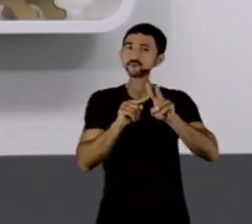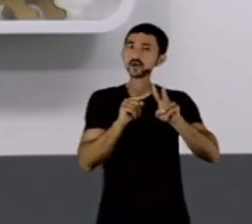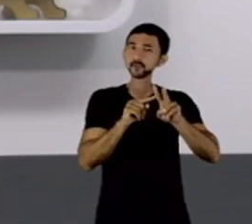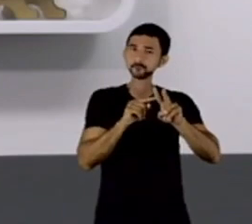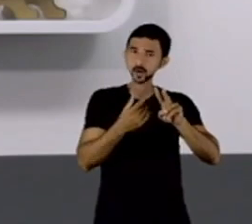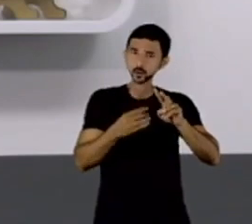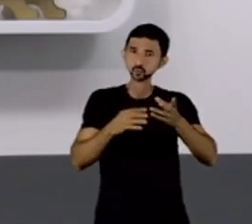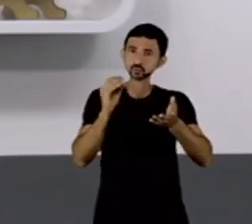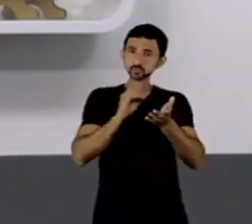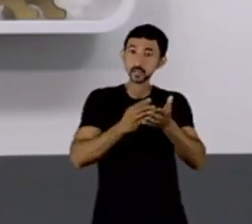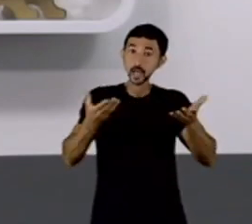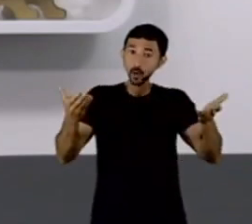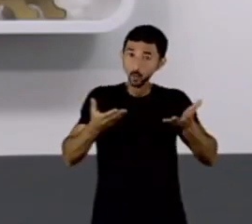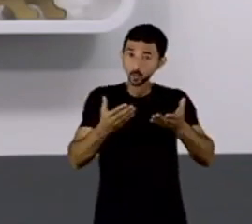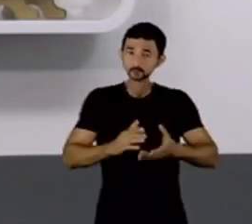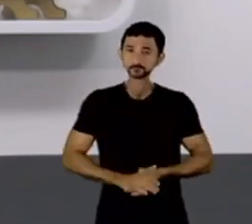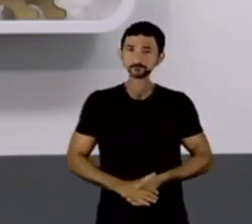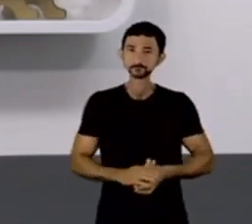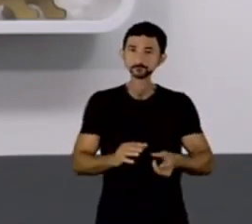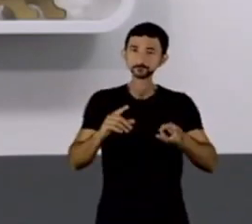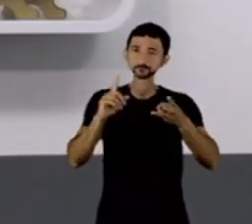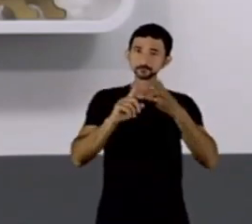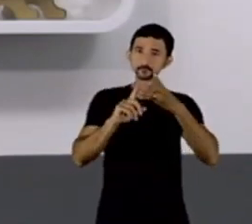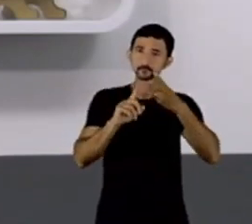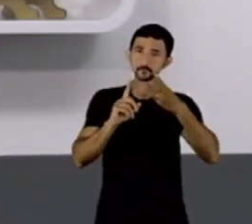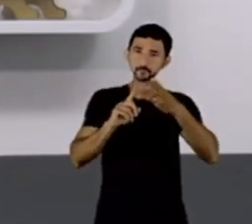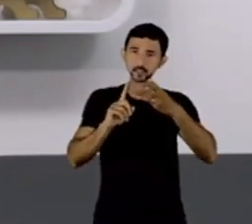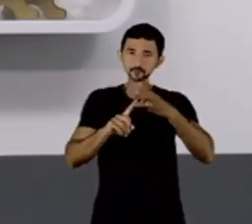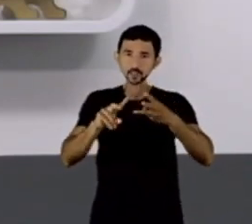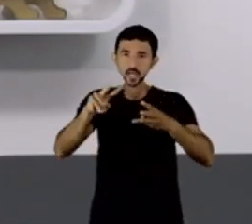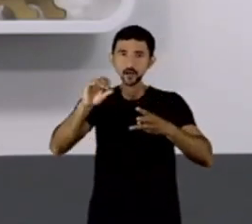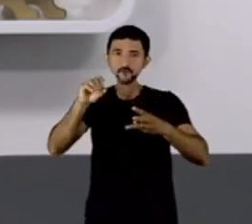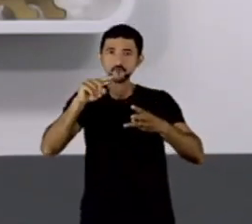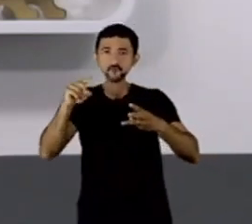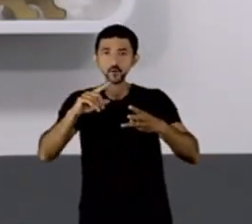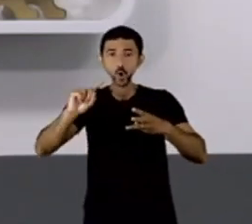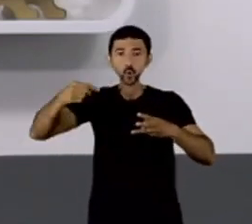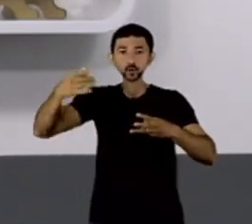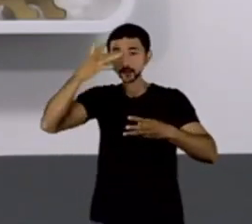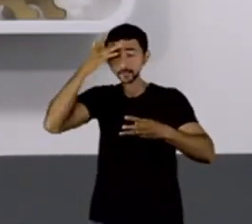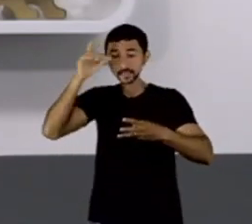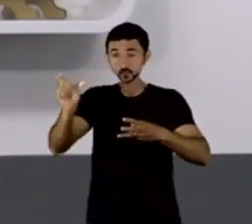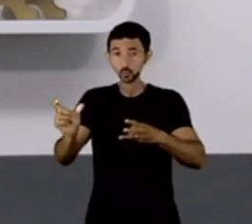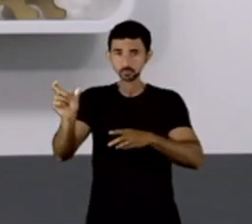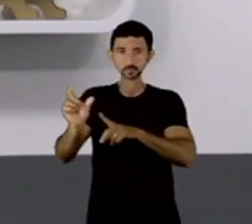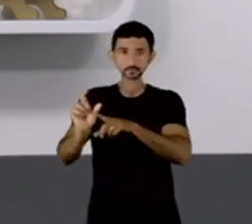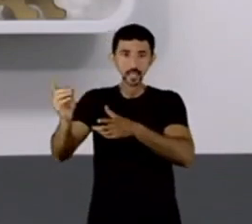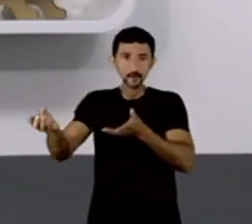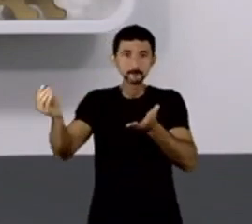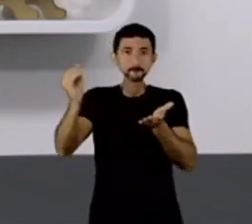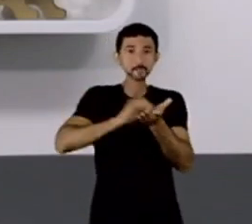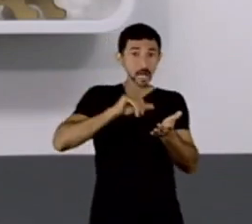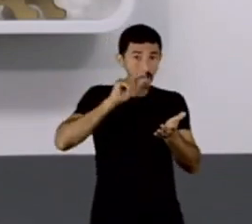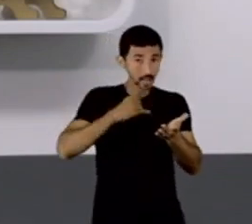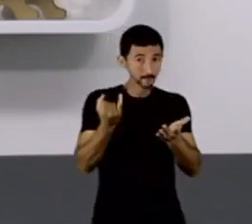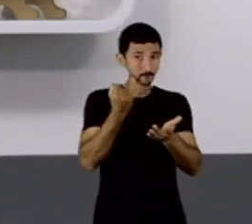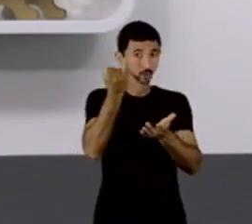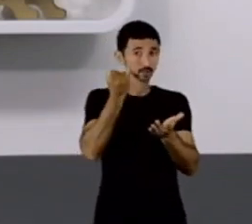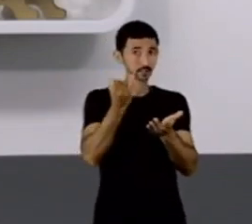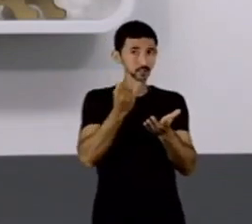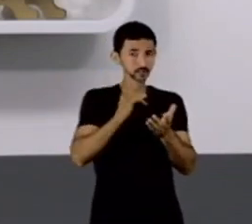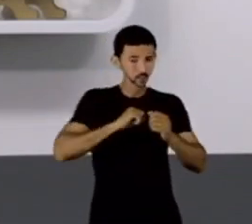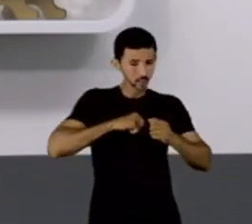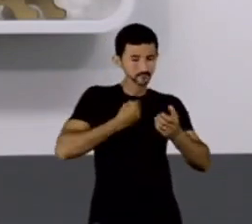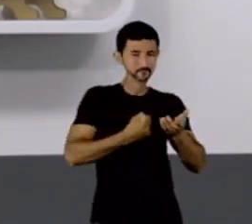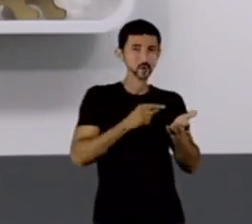verbais no presente. E 3, a voz de uma outra pessoa, ela é importante no meu texto porque isso